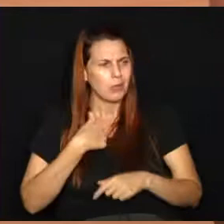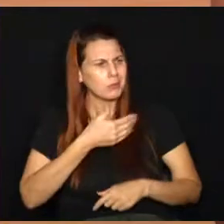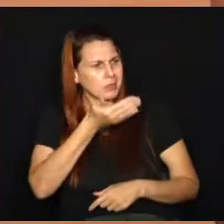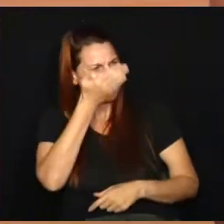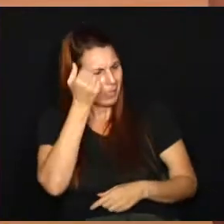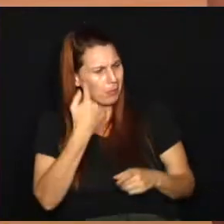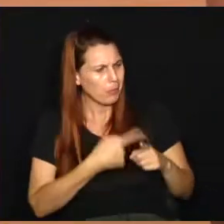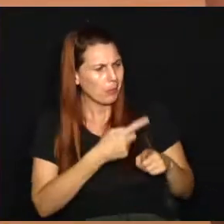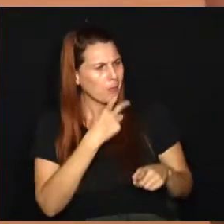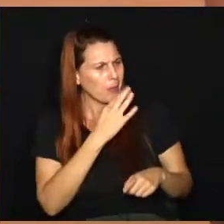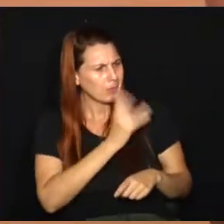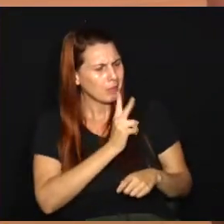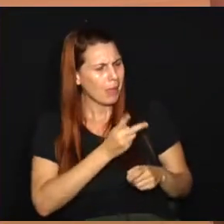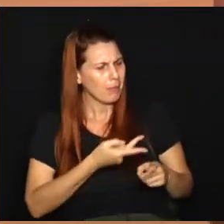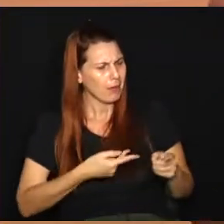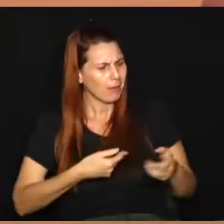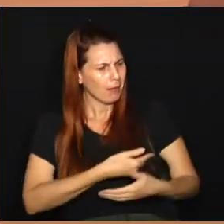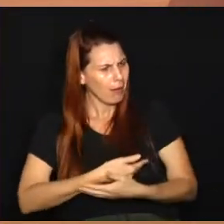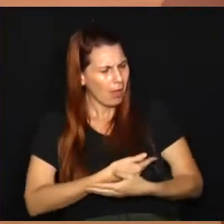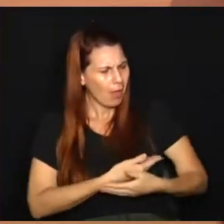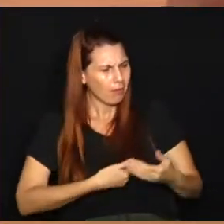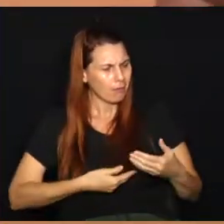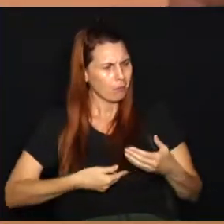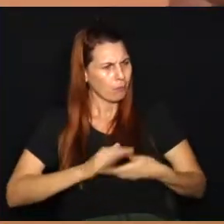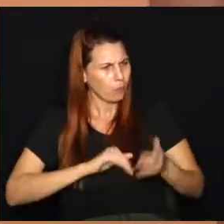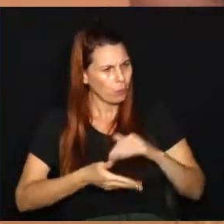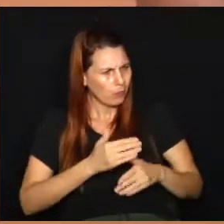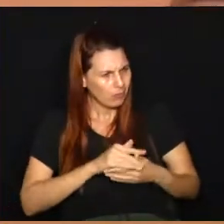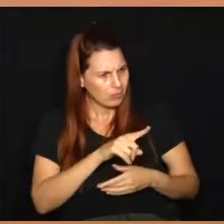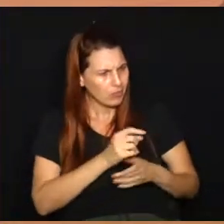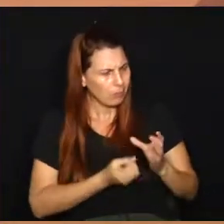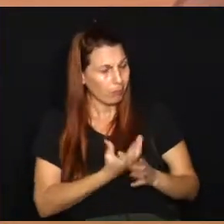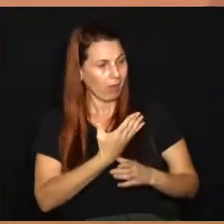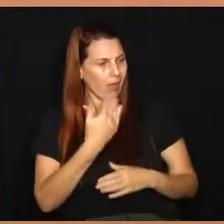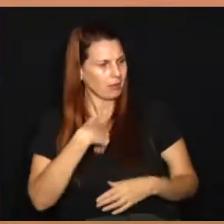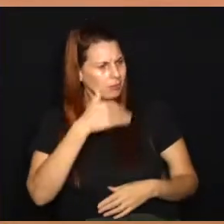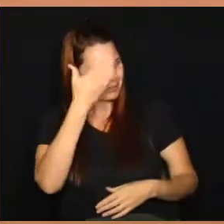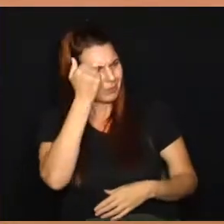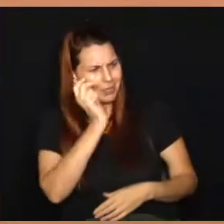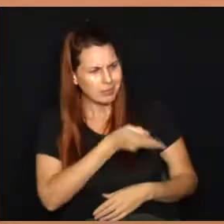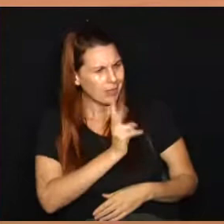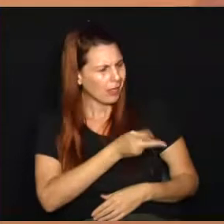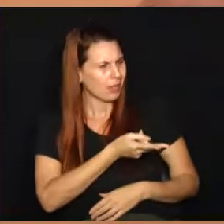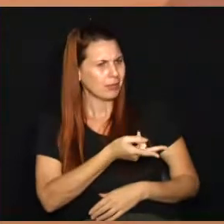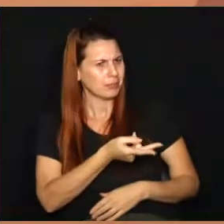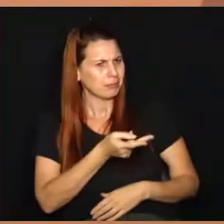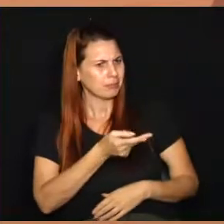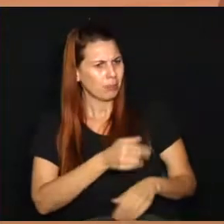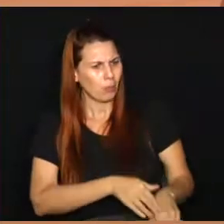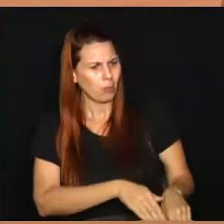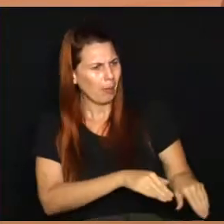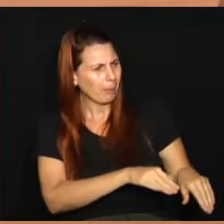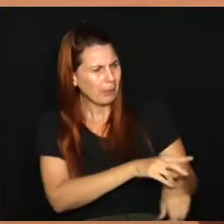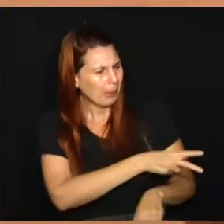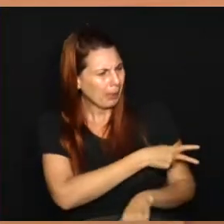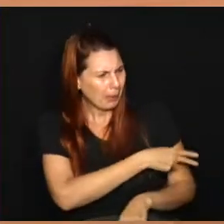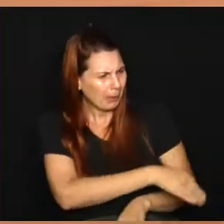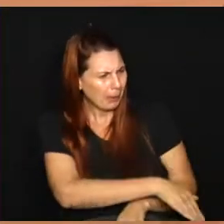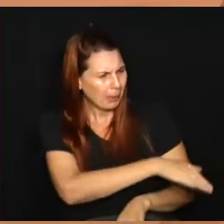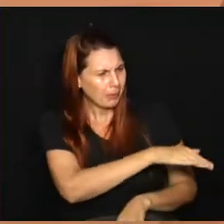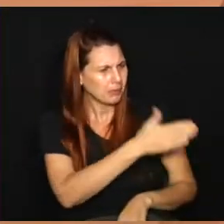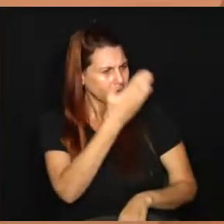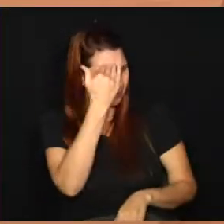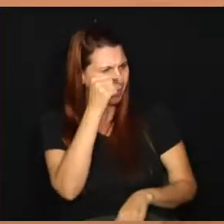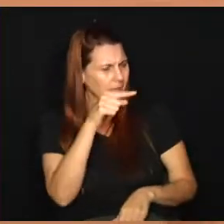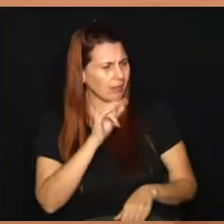suas fraldas, né? Você não nasceu, você estreou, né? Então você é gay desde muito pequenininho, que eu sei que você é